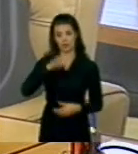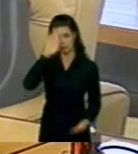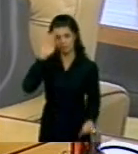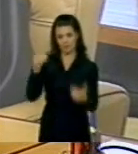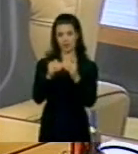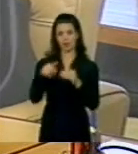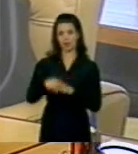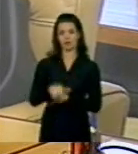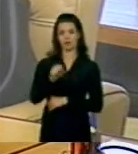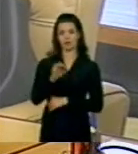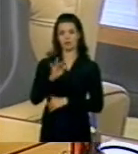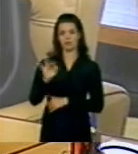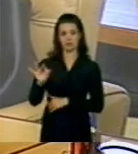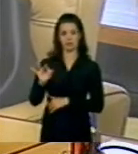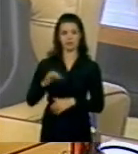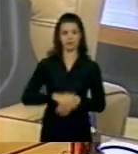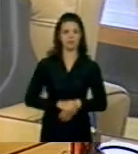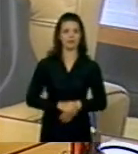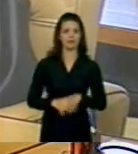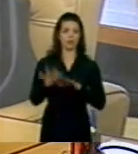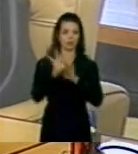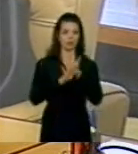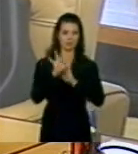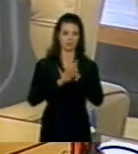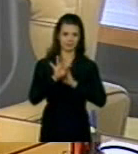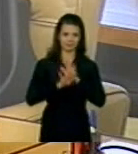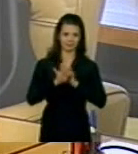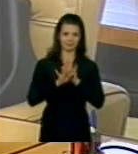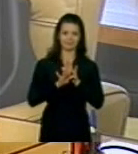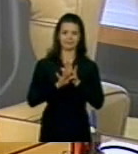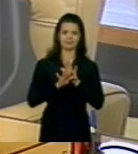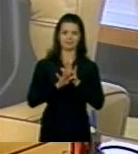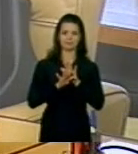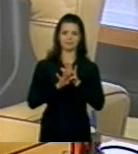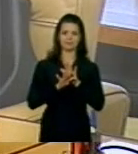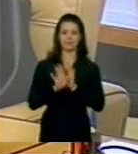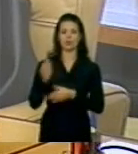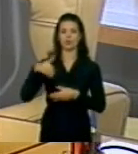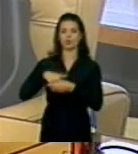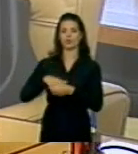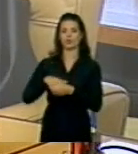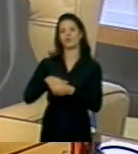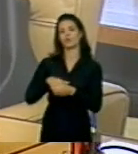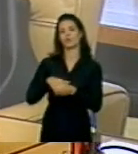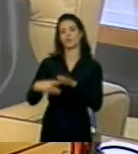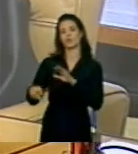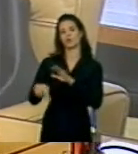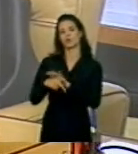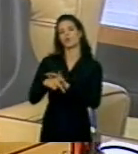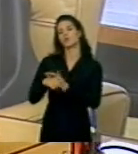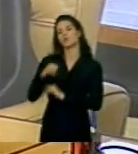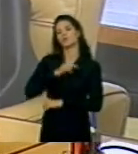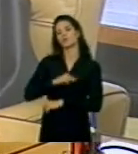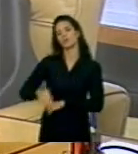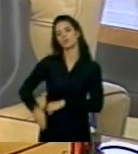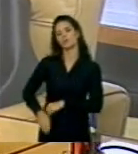Tribunal Federal. O seguinte trecho, e me permito citar, do voto condutor proferido pelo nosso decano,